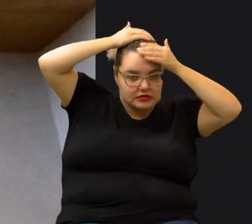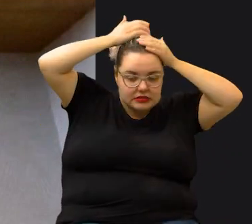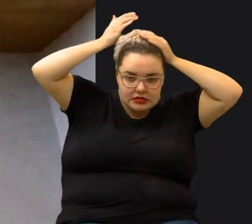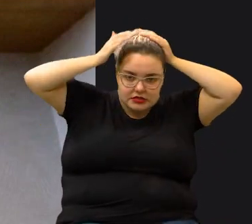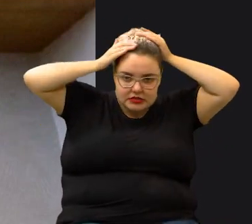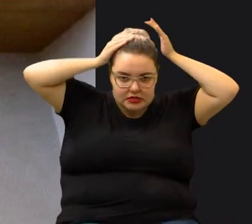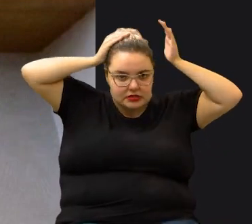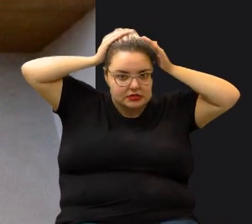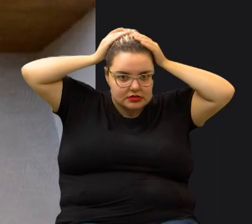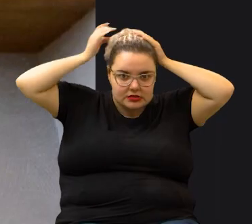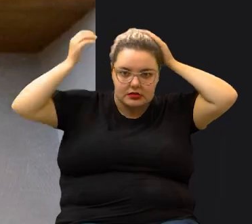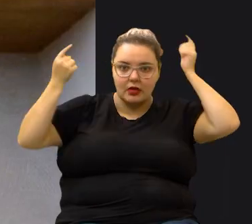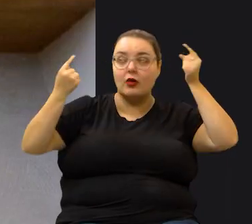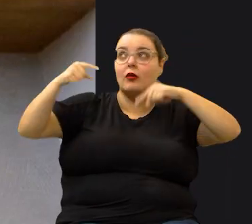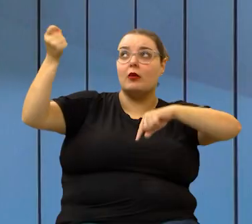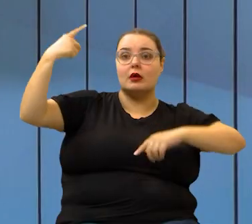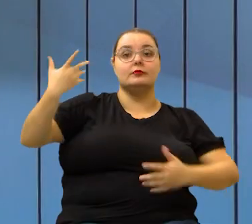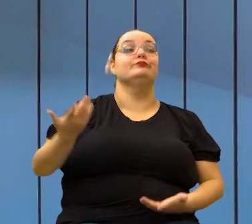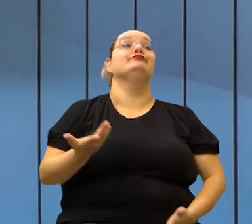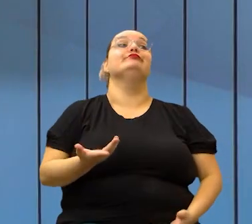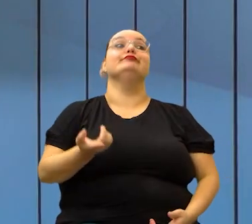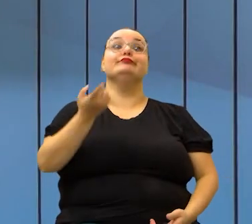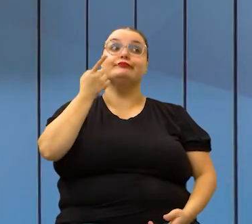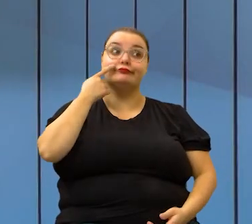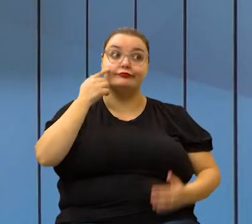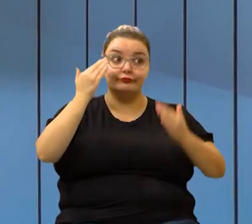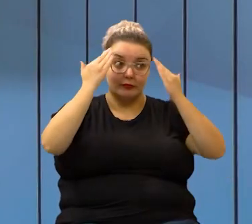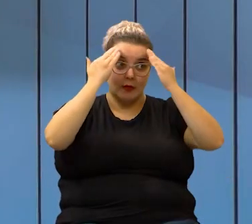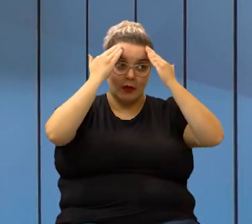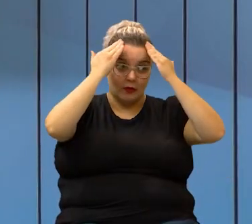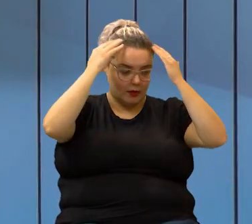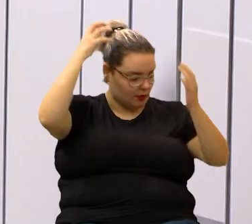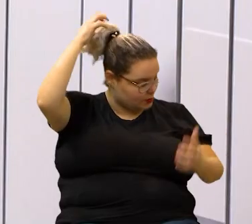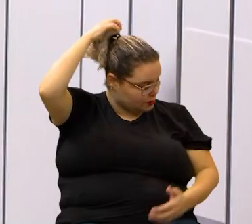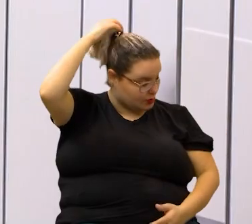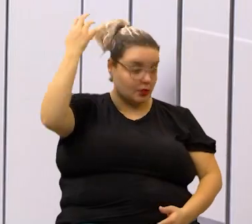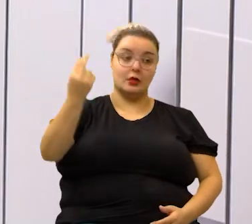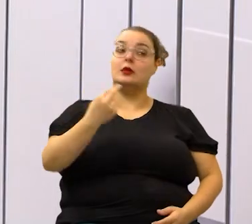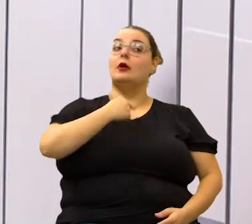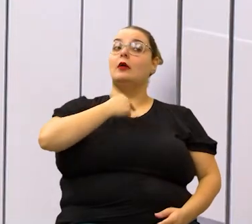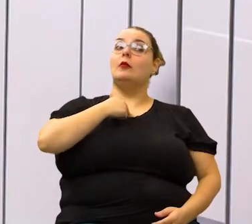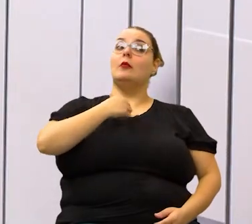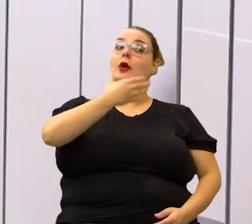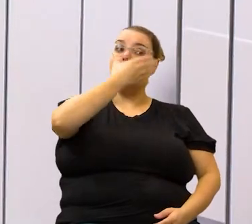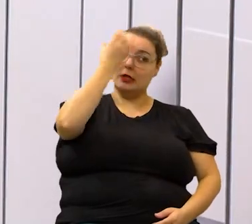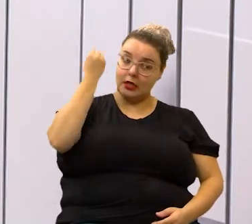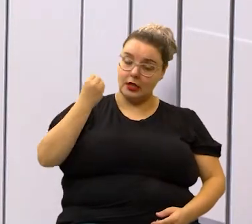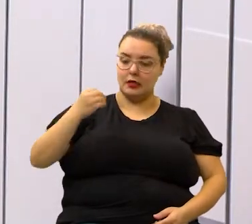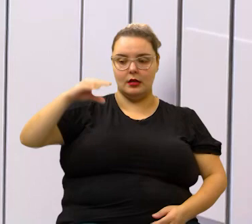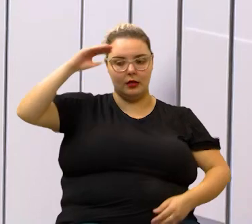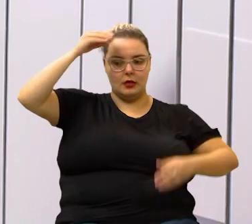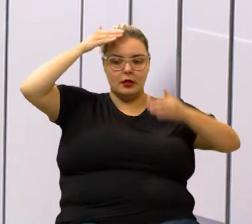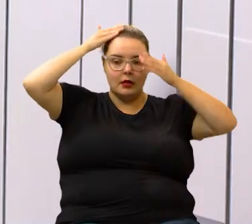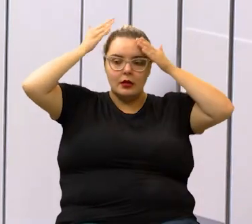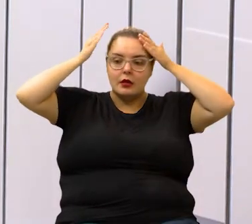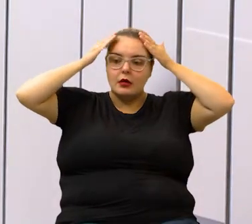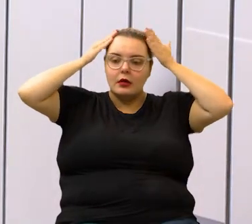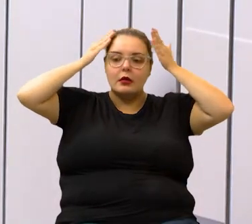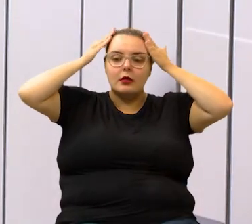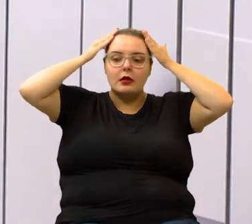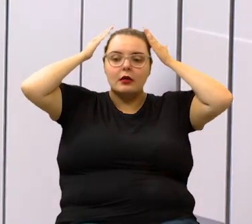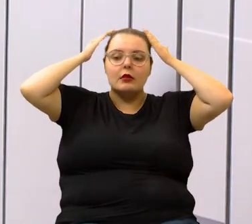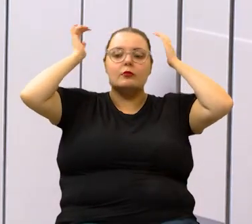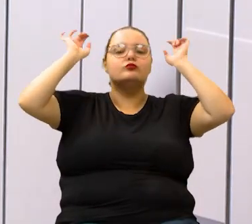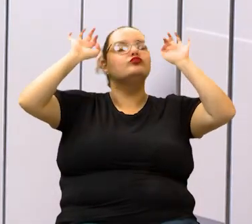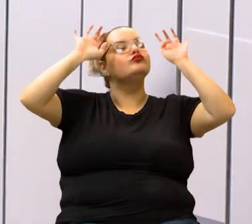tem que destacar, igual você falou. Olha, os calvos de plantão aí, não pode esquecer de passar o protetor na carequinha, deixar ela